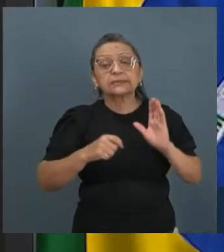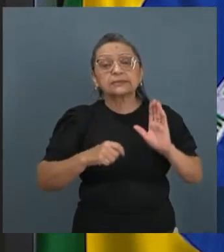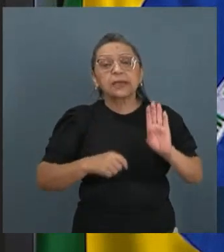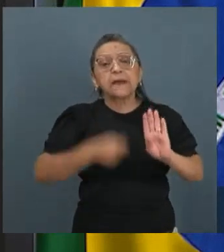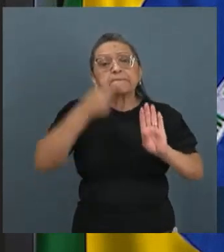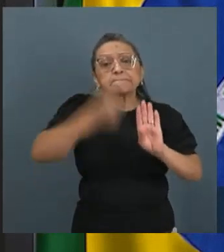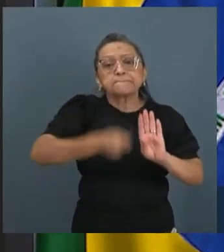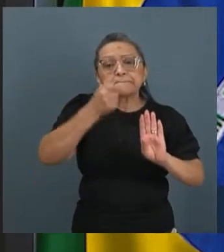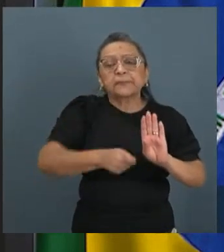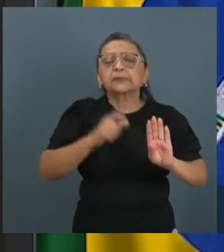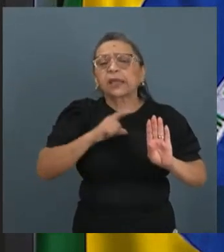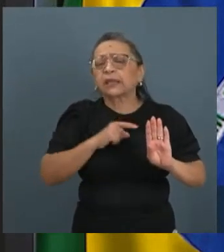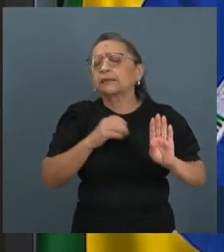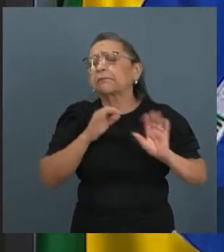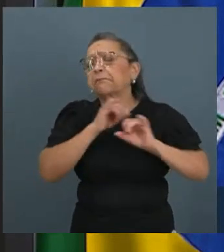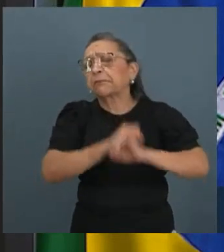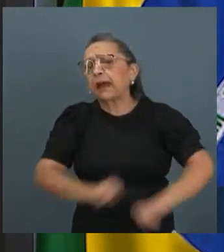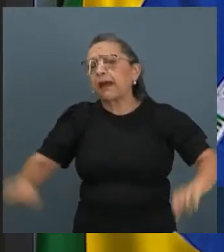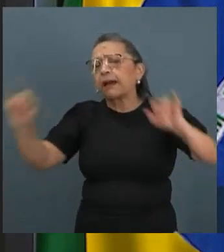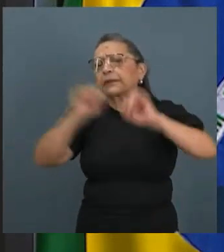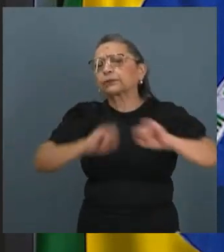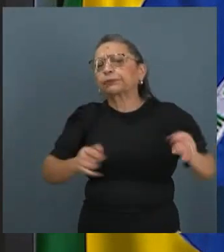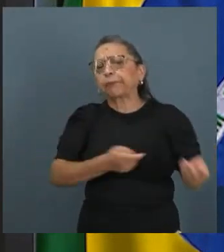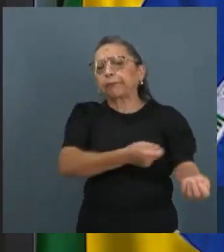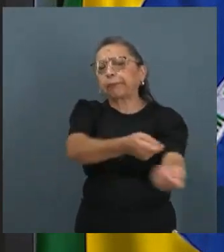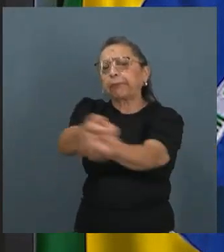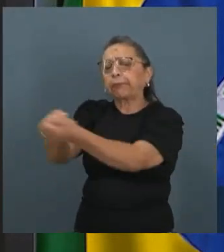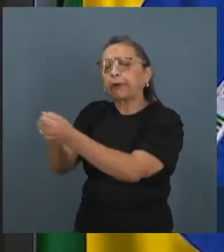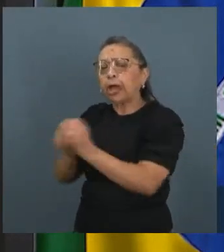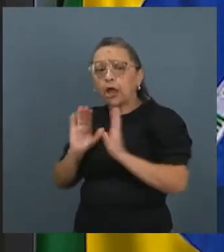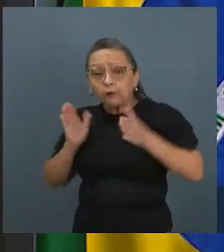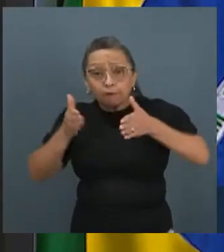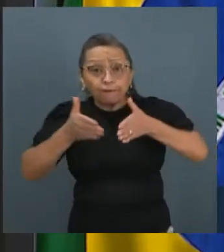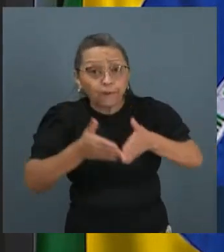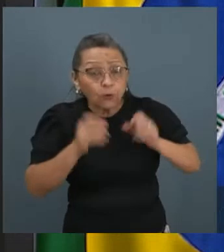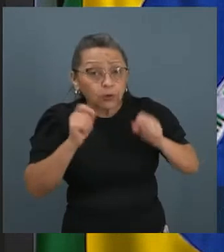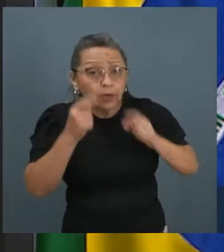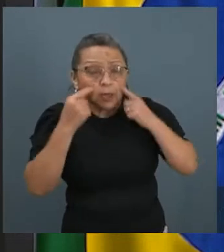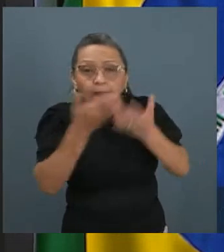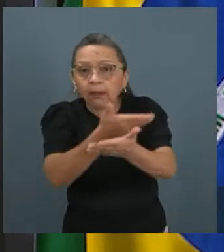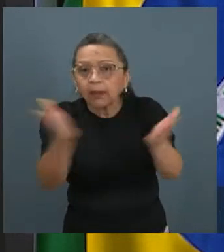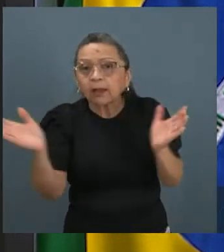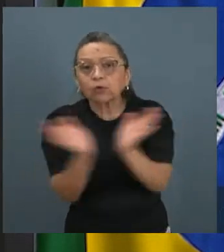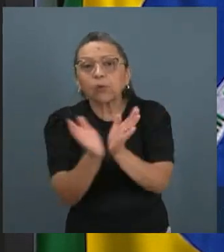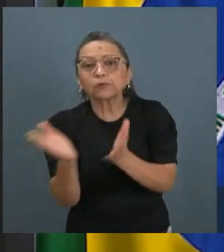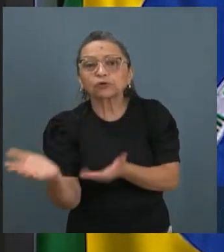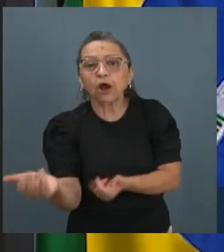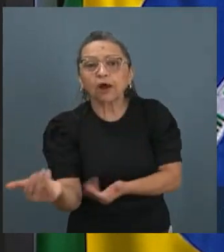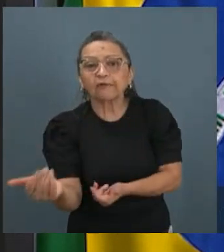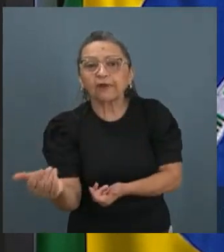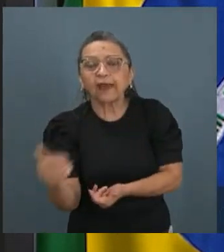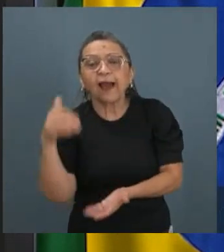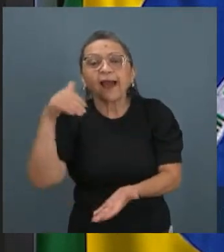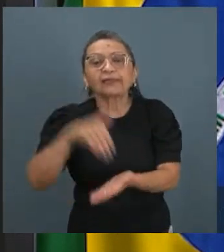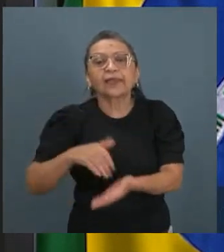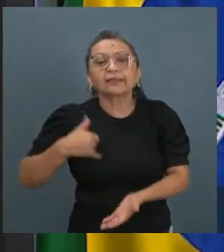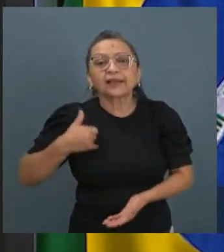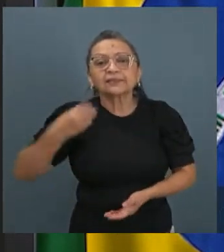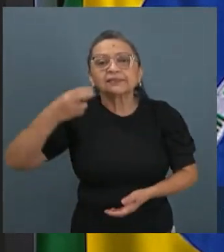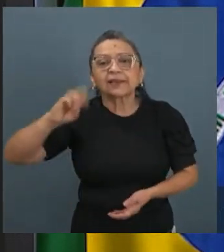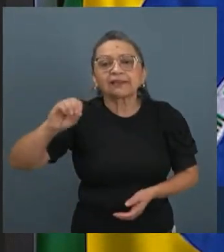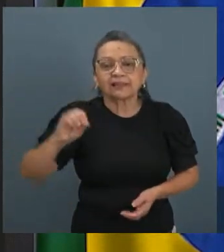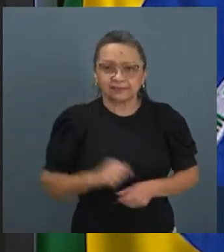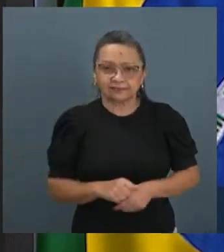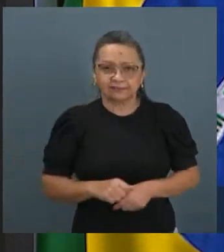que tem toda a sua propaganda enganosa, focada principalmente no público mais jovem, de até 30 anos